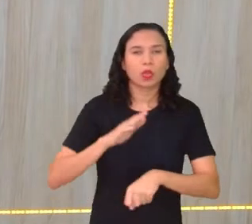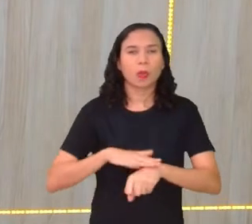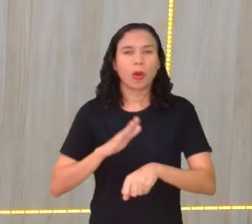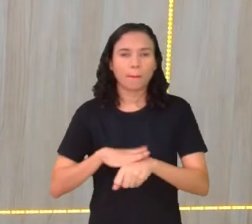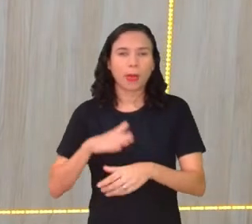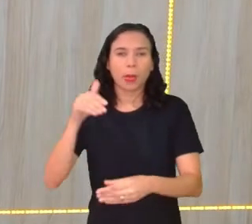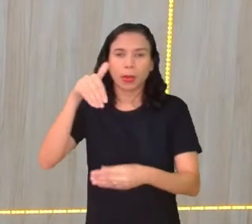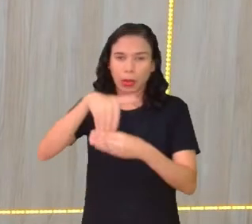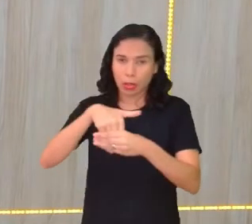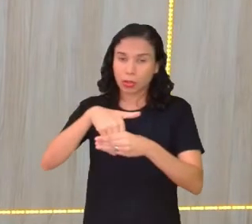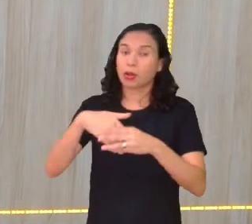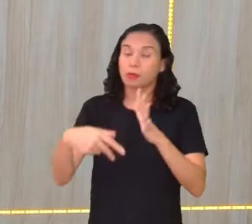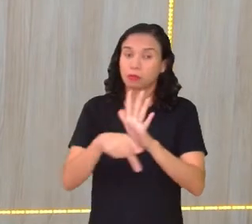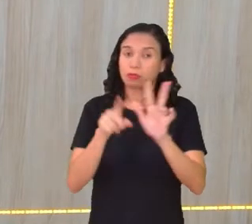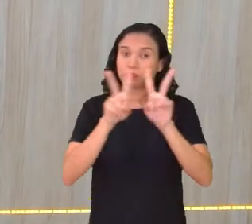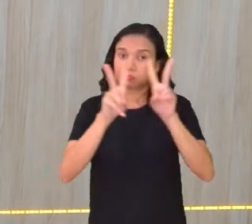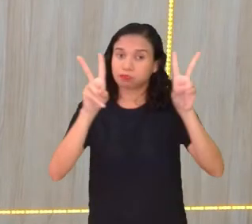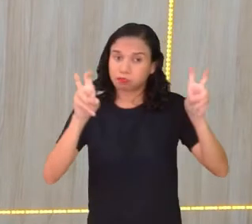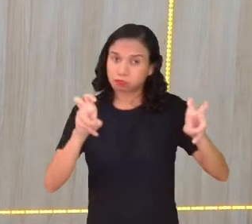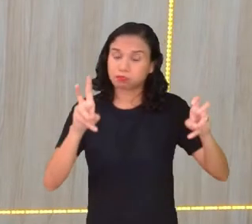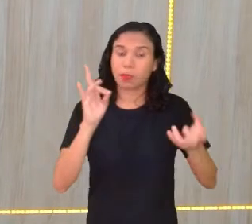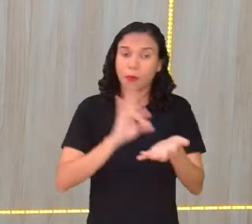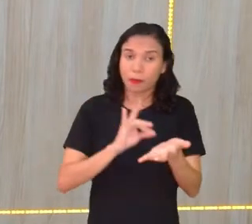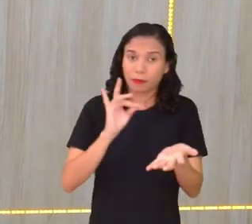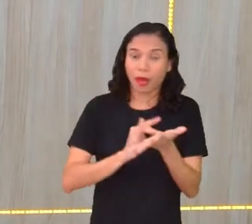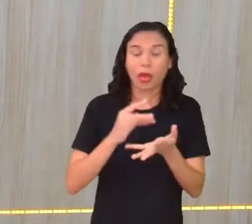das eleições, essa temática ela foi,